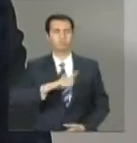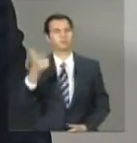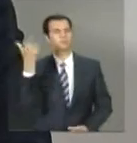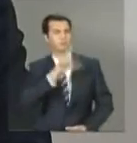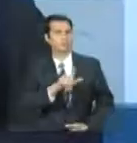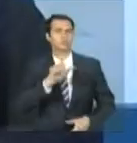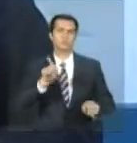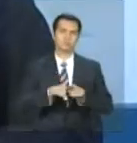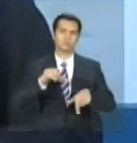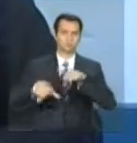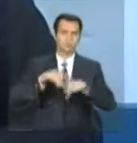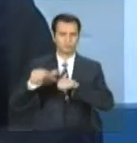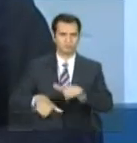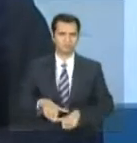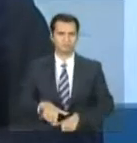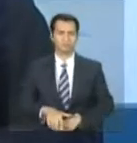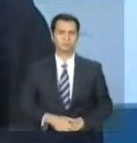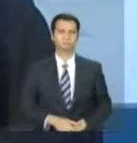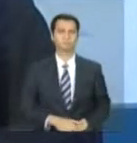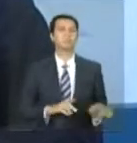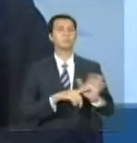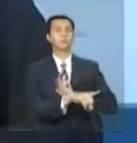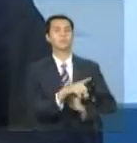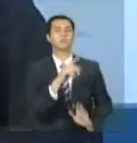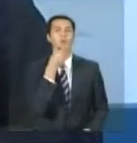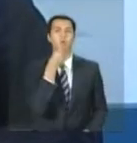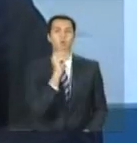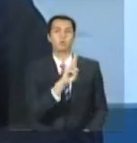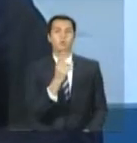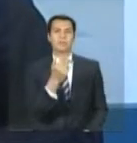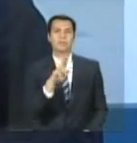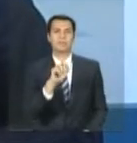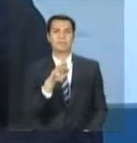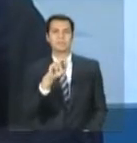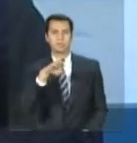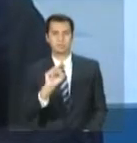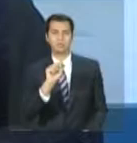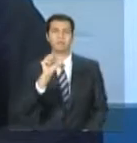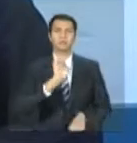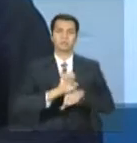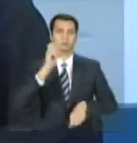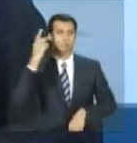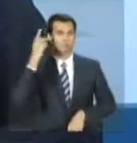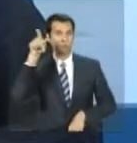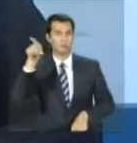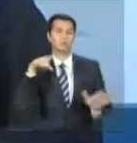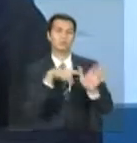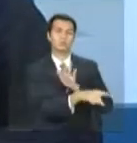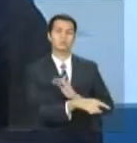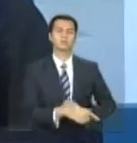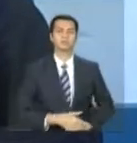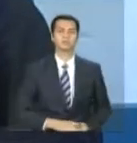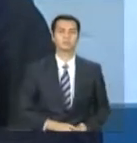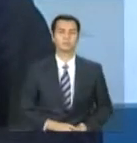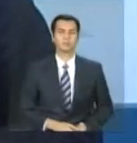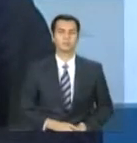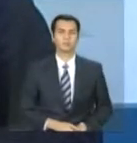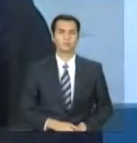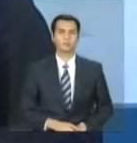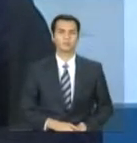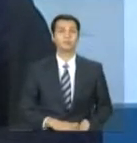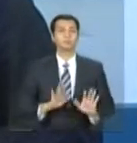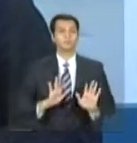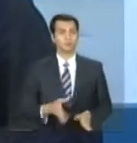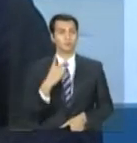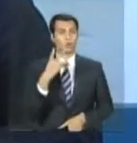MDS. Fernanda, Henrique César, de Paraguaçu Paulista, estado de São Paulo, pergunta: após os 48